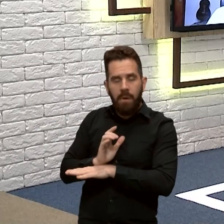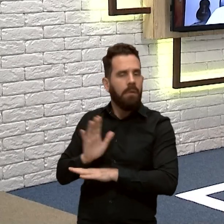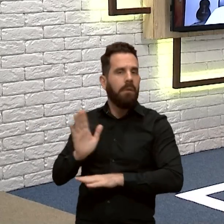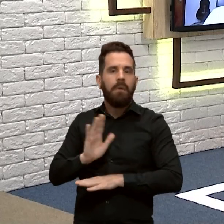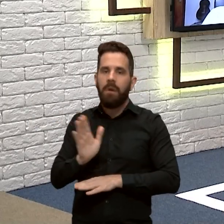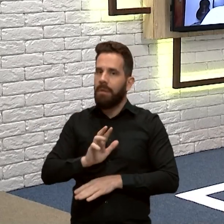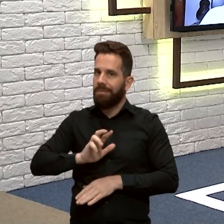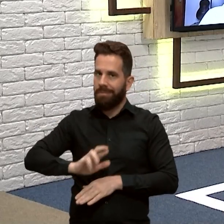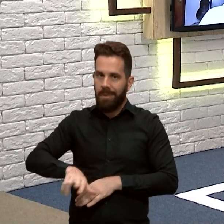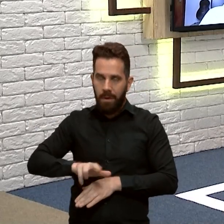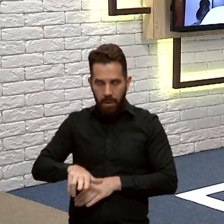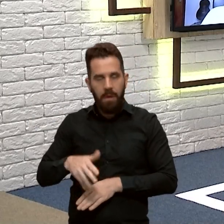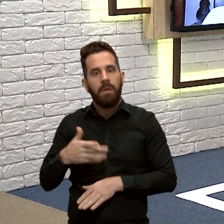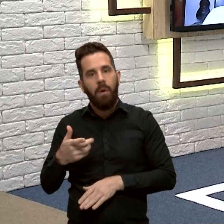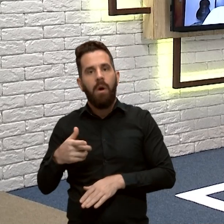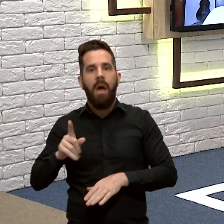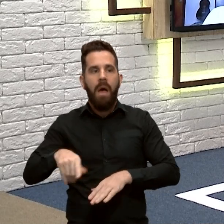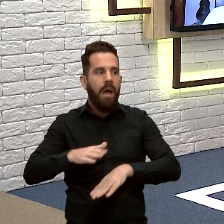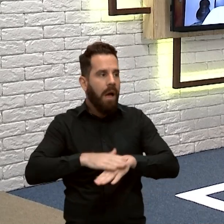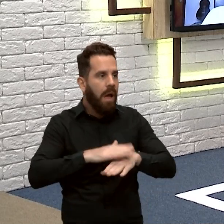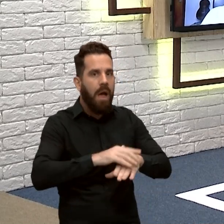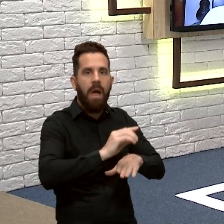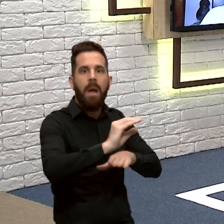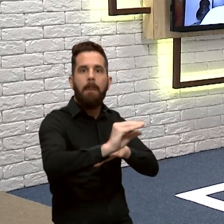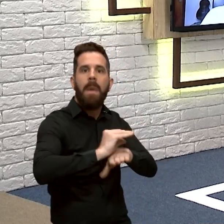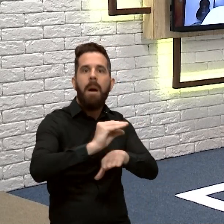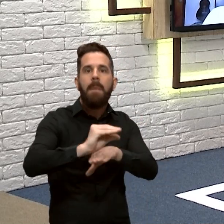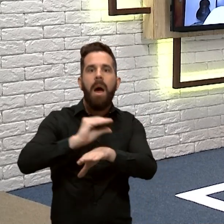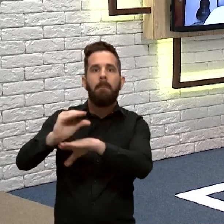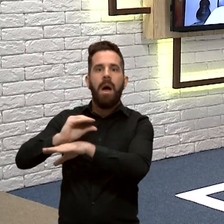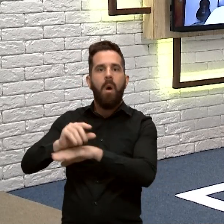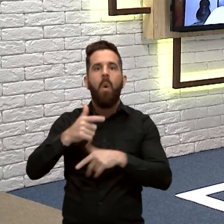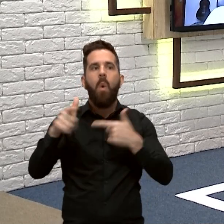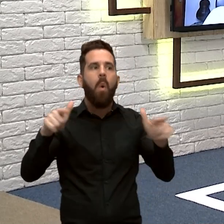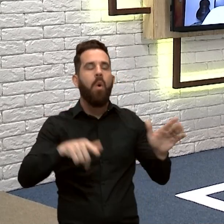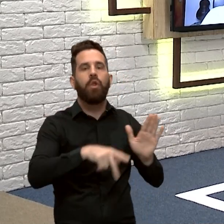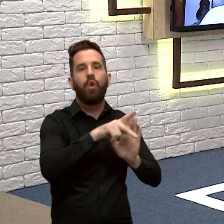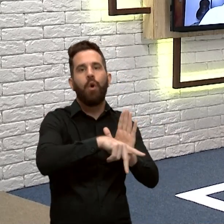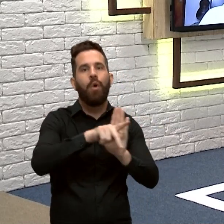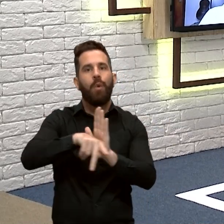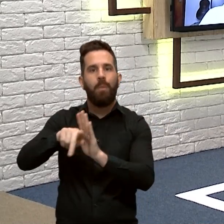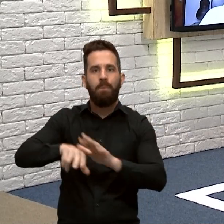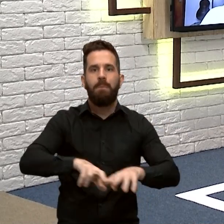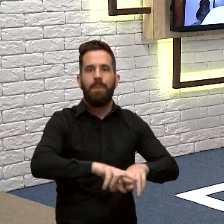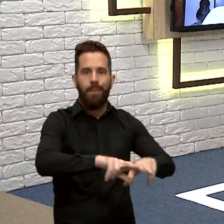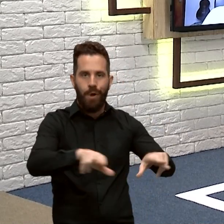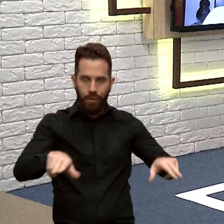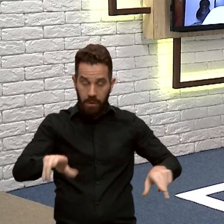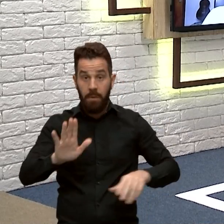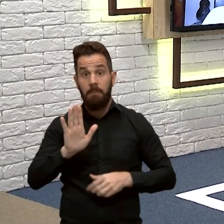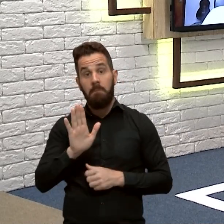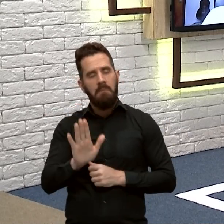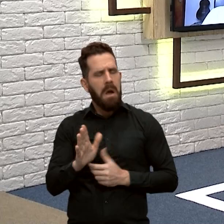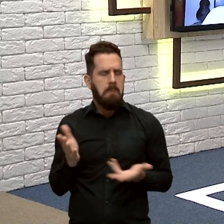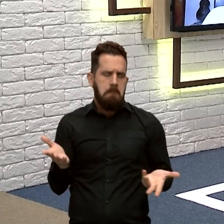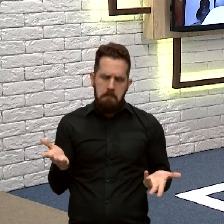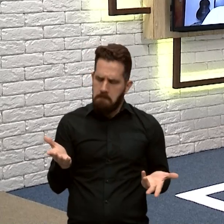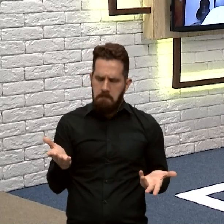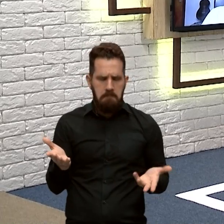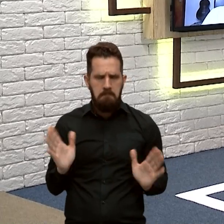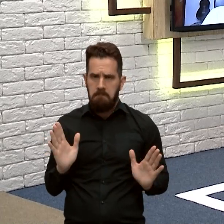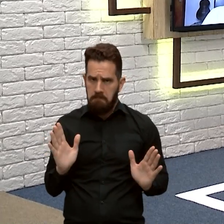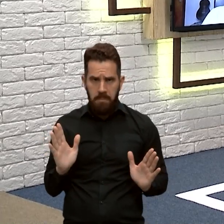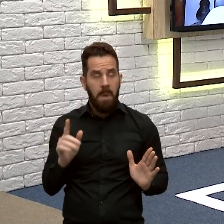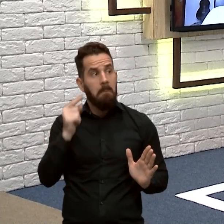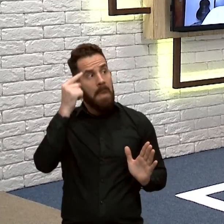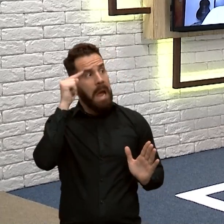sobrevive desses recursos advindos desses projetos. Mas, mesmo assim, independente disso,